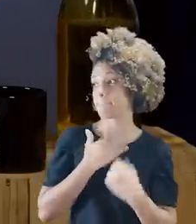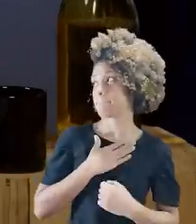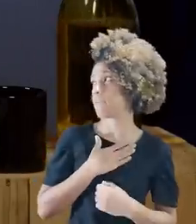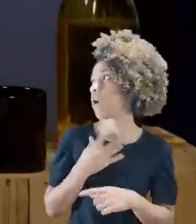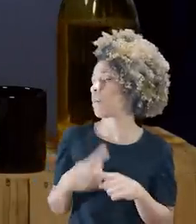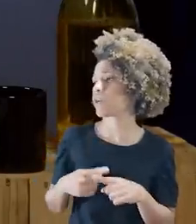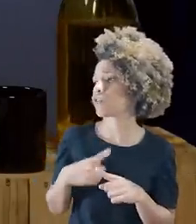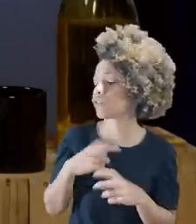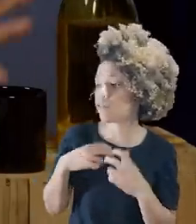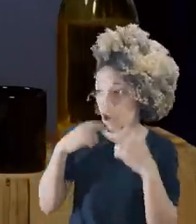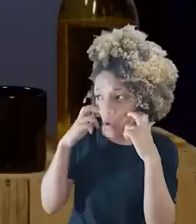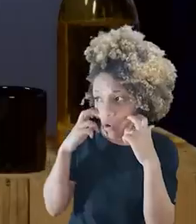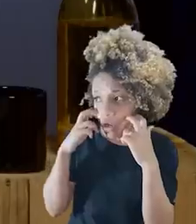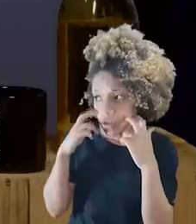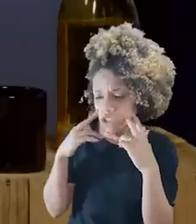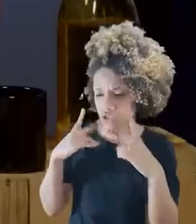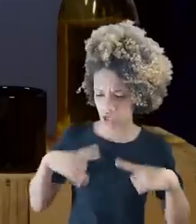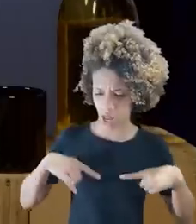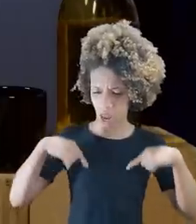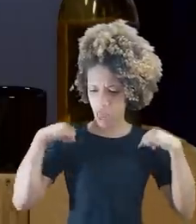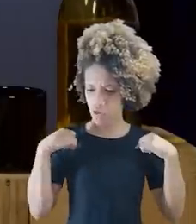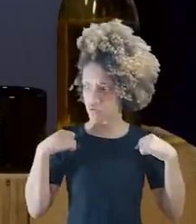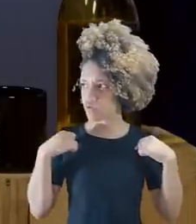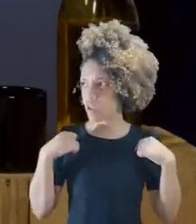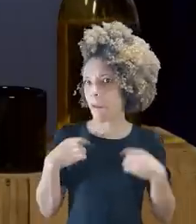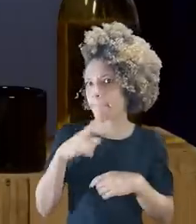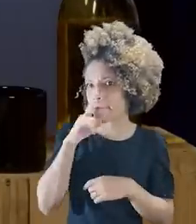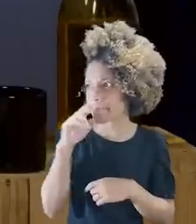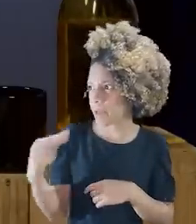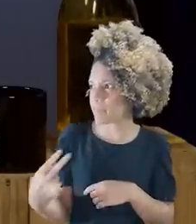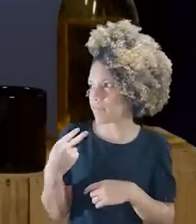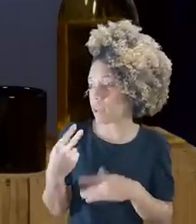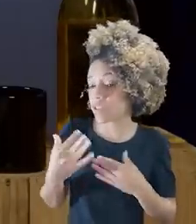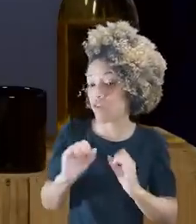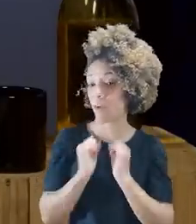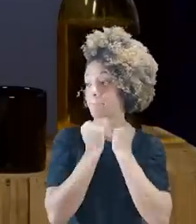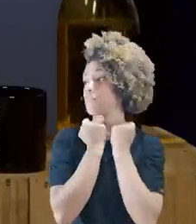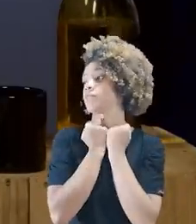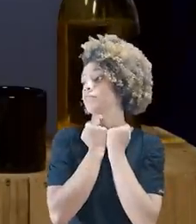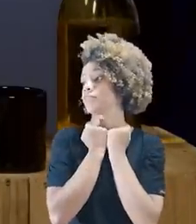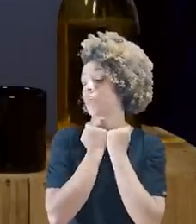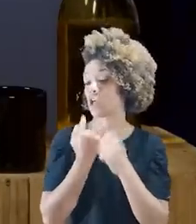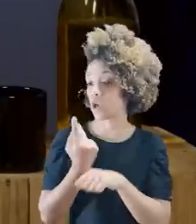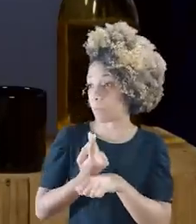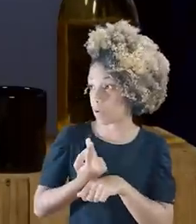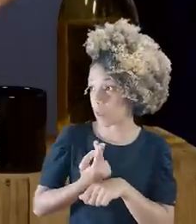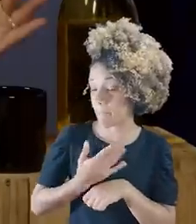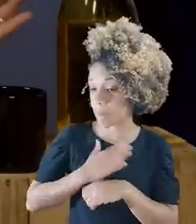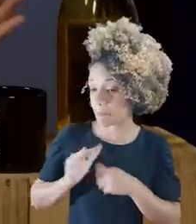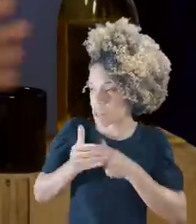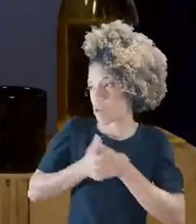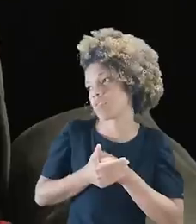eu acabei aparecendo e todo mundo acabou aparecendo porque aí o programa foi um estouro né então você vê que coisa que ironia né agora a gente